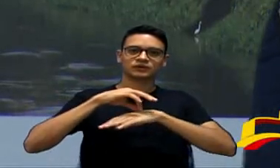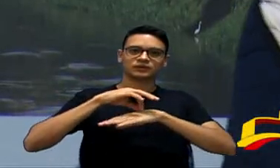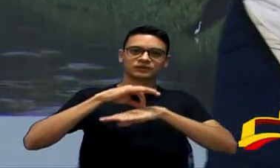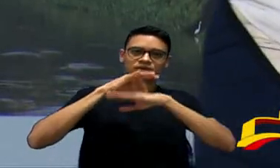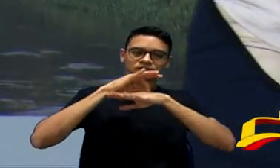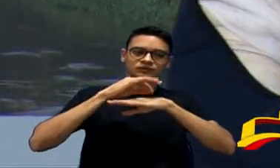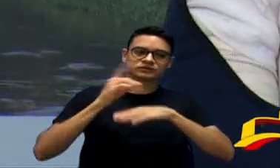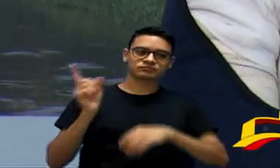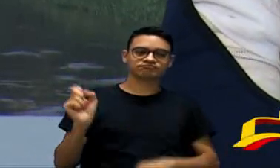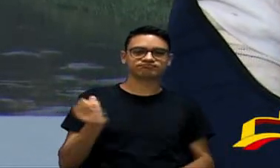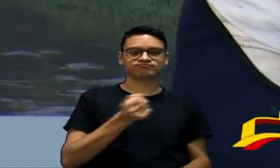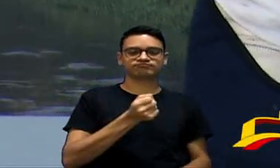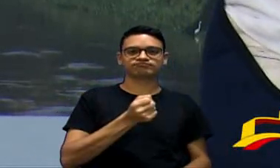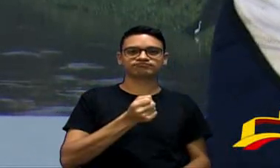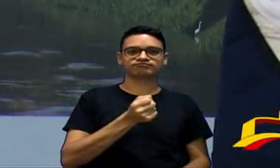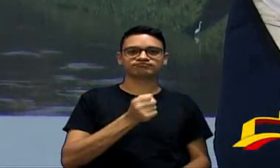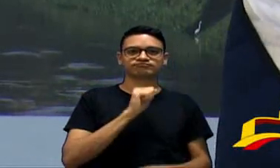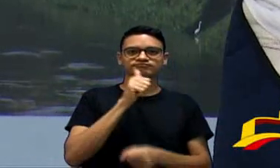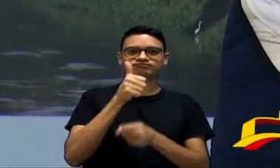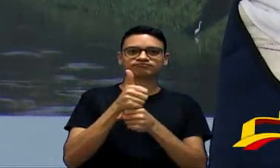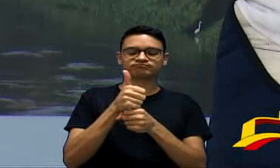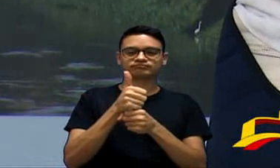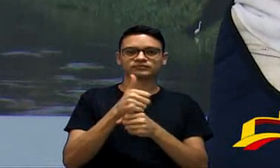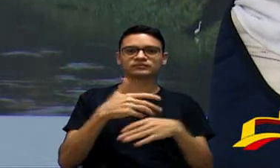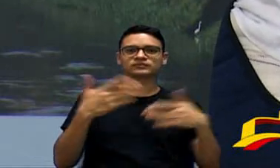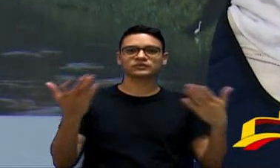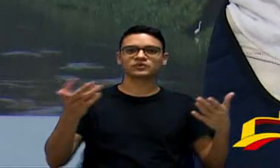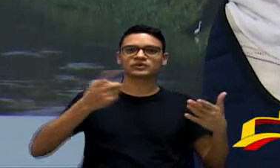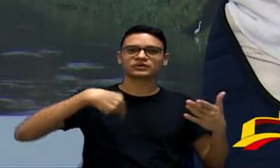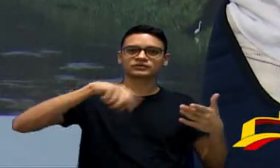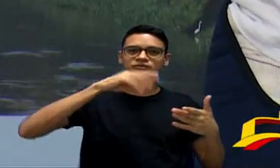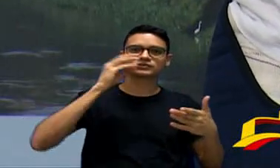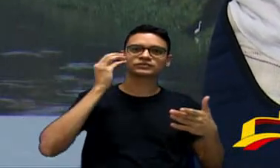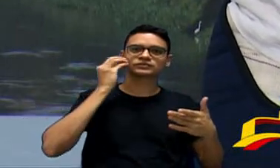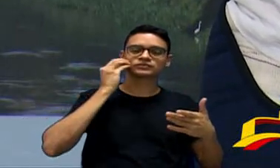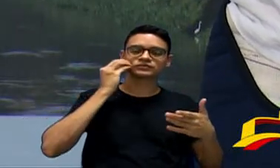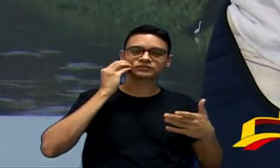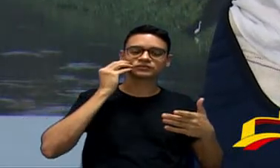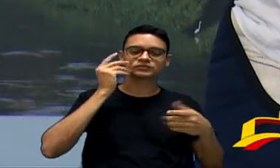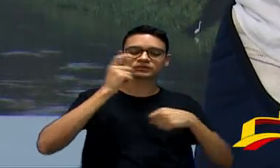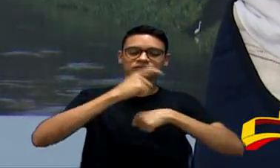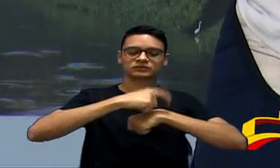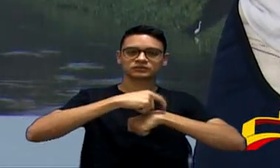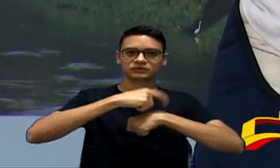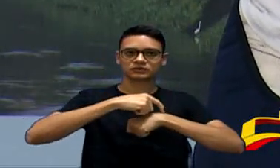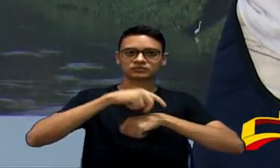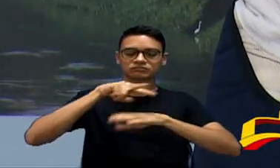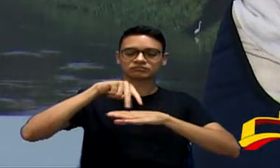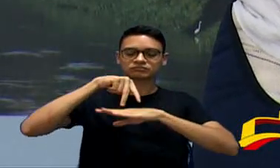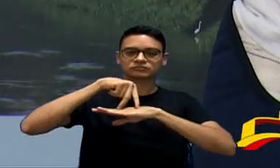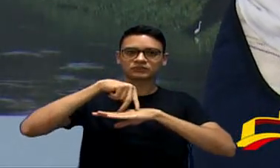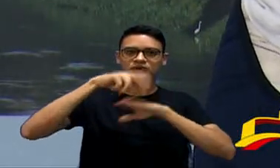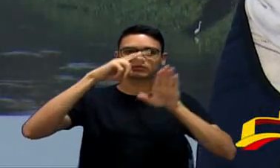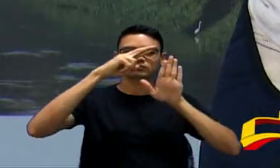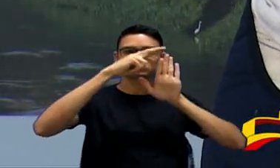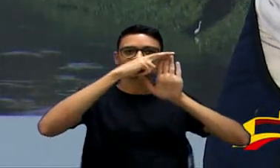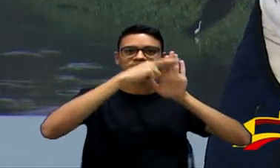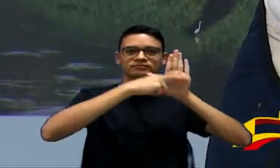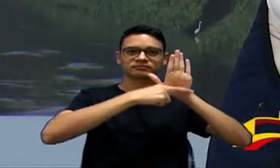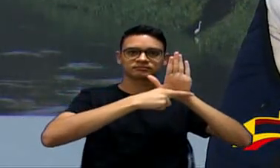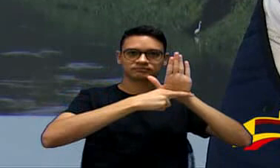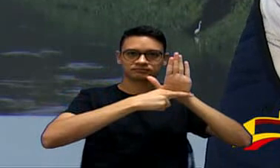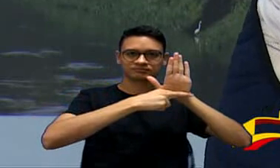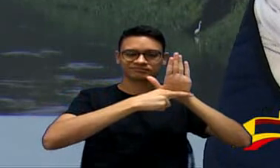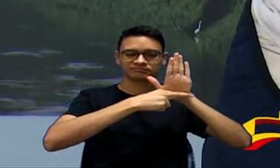Por que eu estou falando isso? Porque para nós usarmos o tempo aqui no plenário, ele é regido